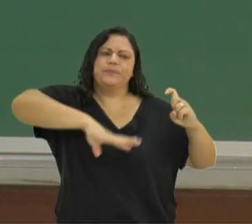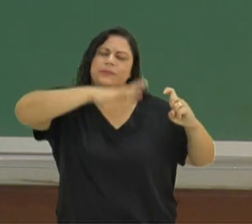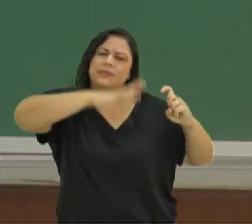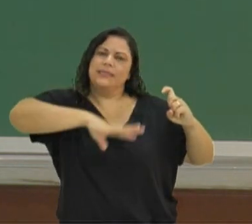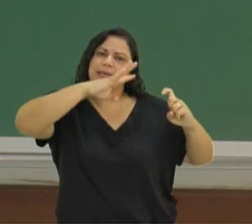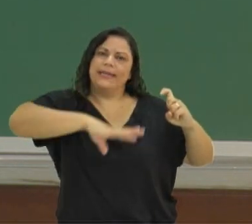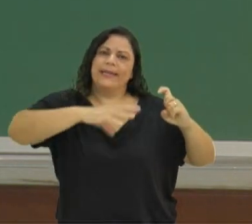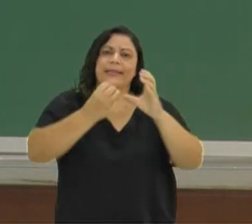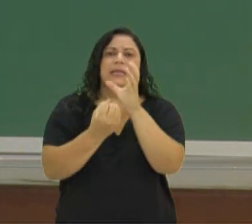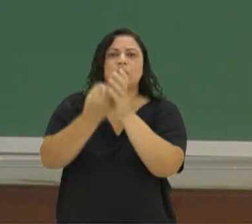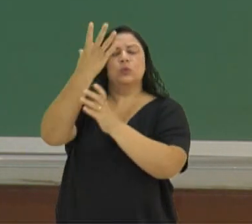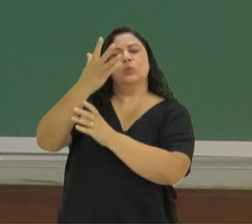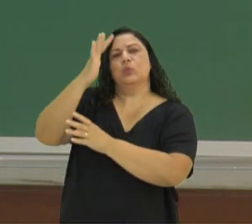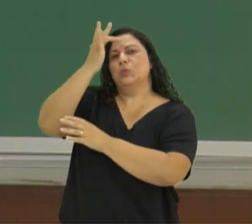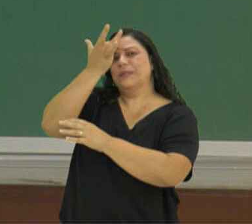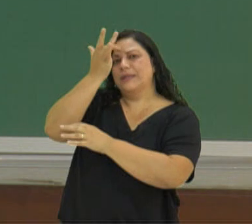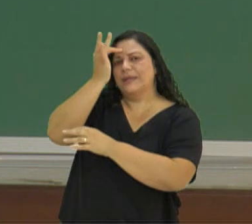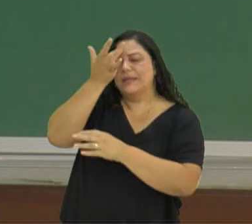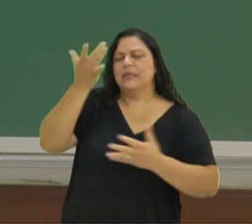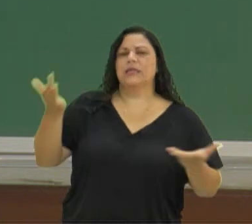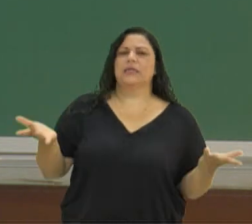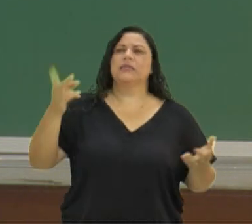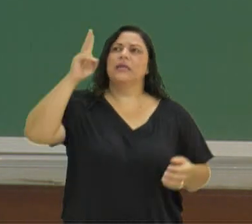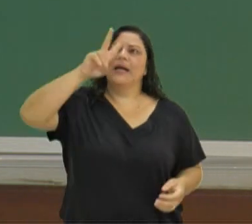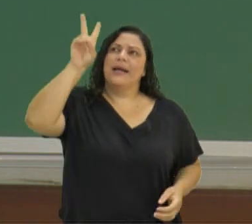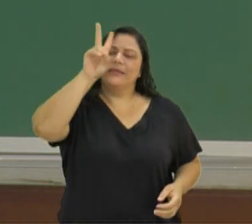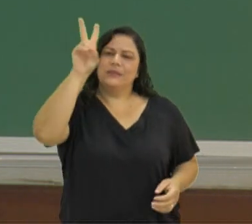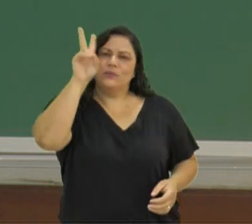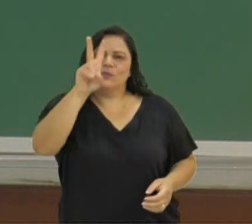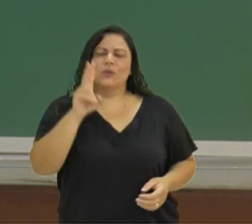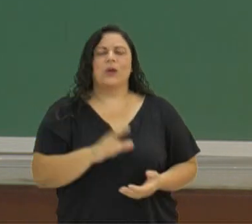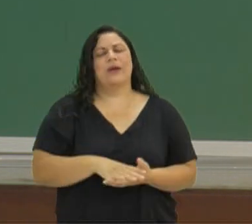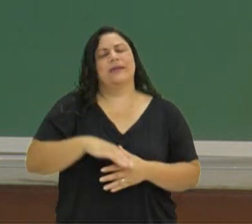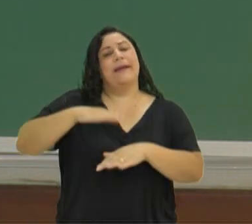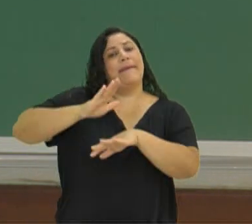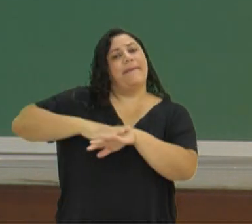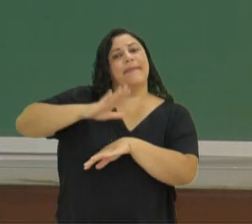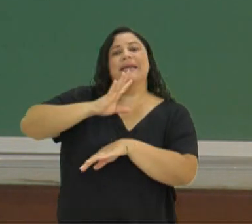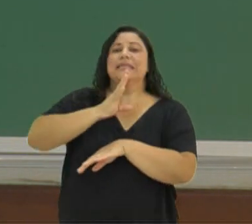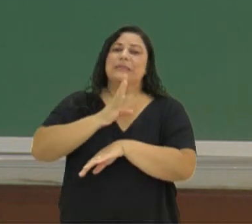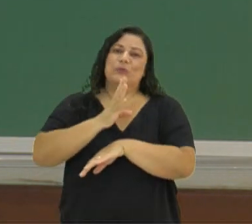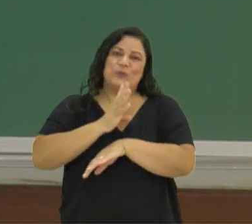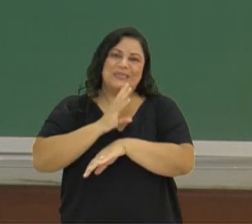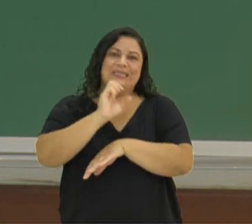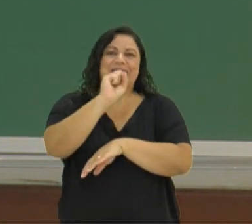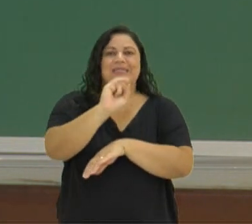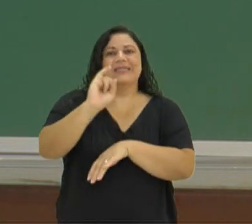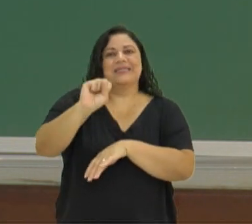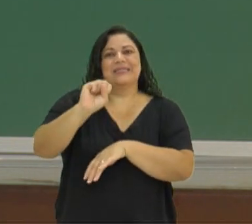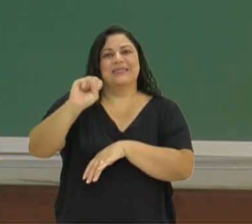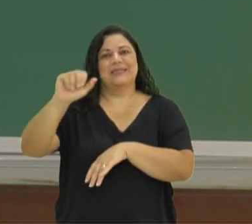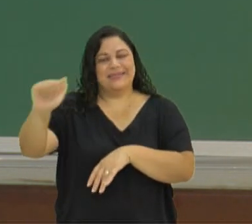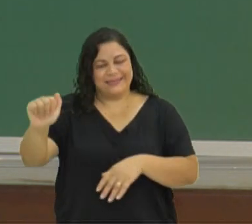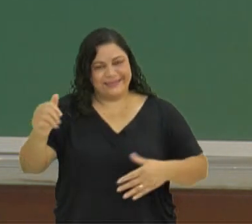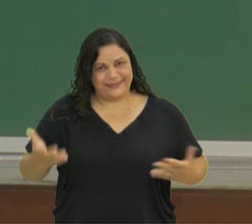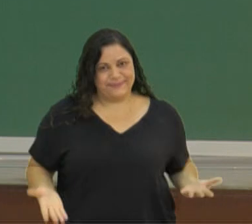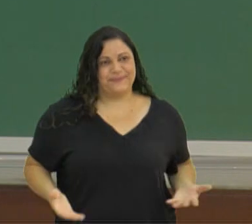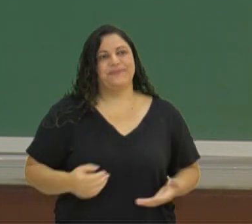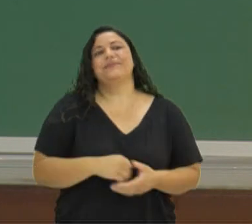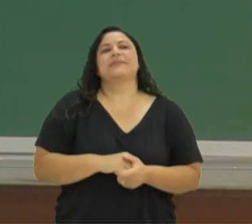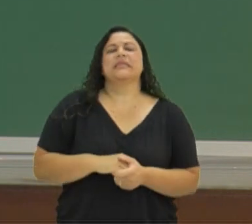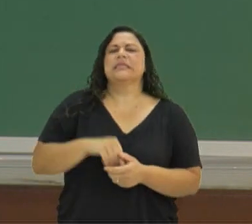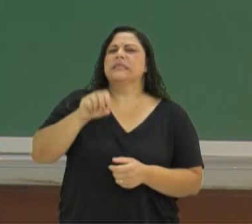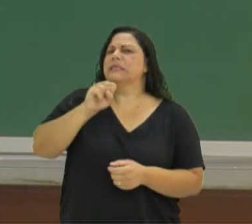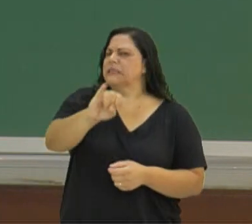lá na Índia. Né? A história, a lenda mais conhecida é atribuída a Cizá. E se você não assistiu essa aula, veja na aula